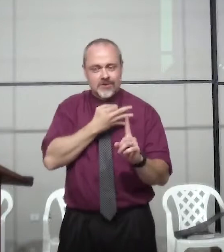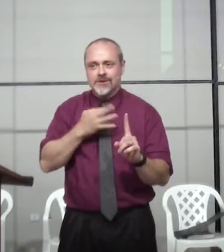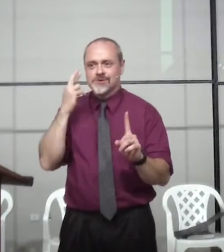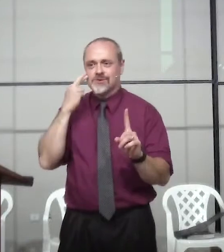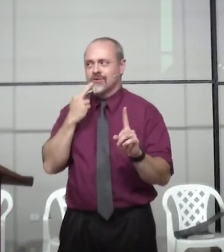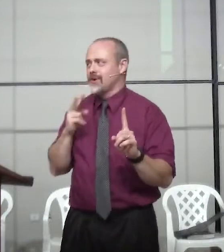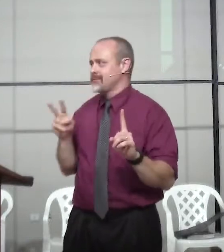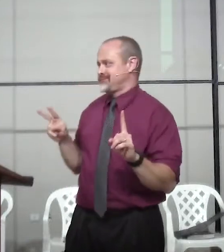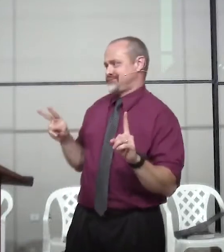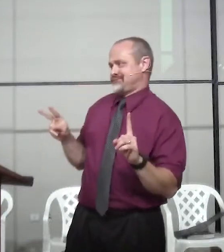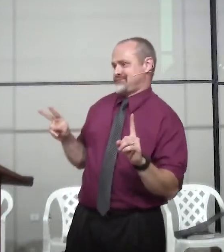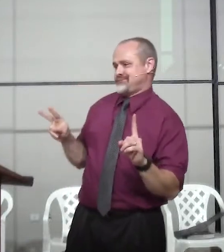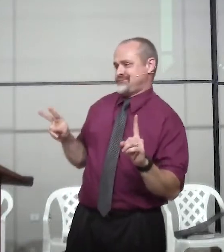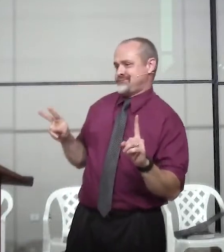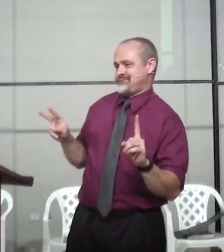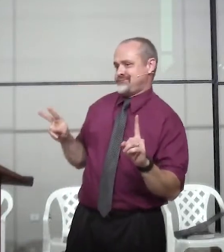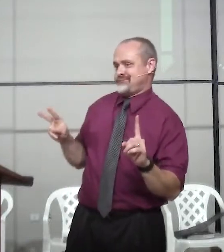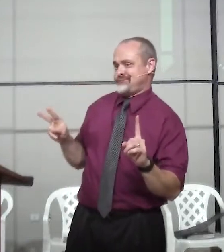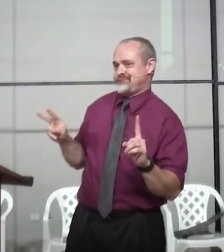o surdo fica